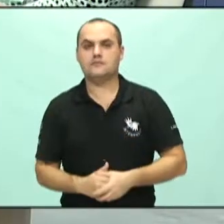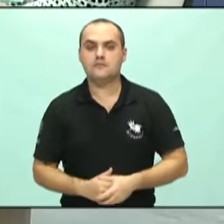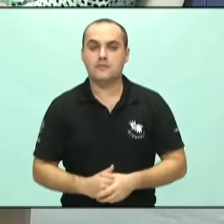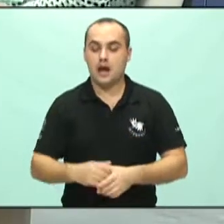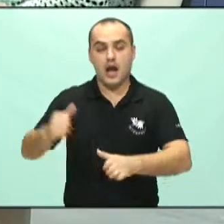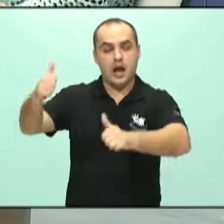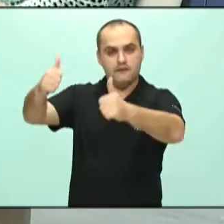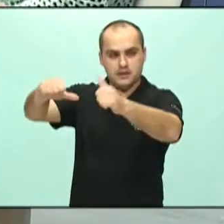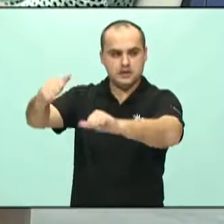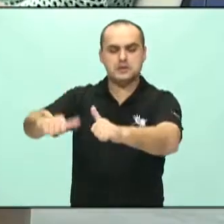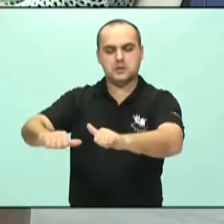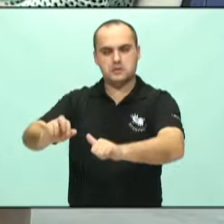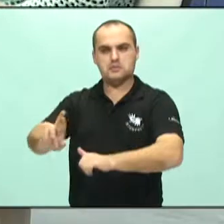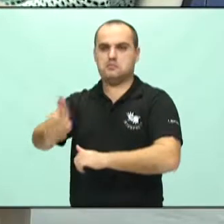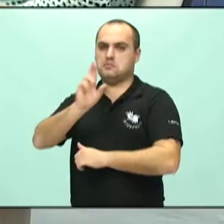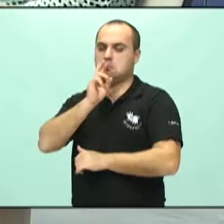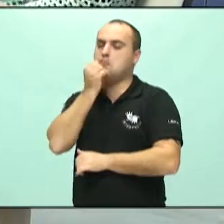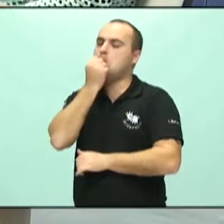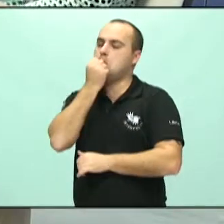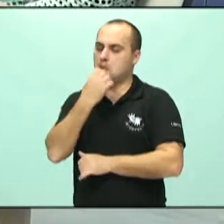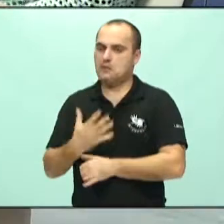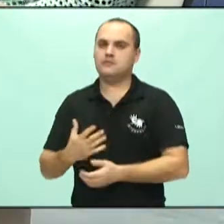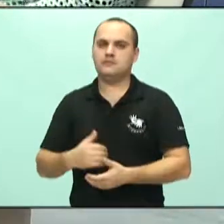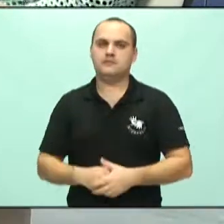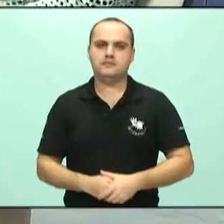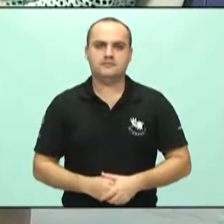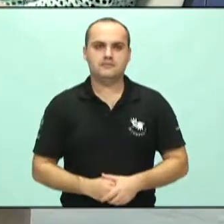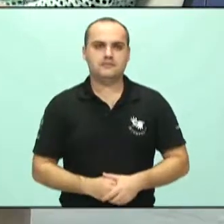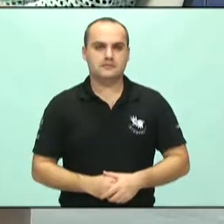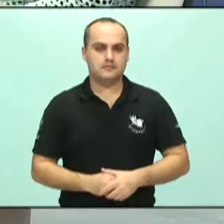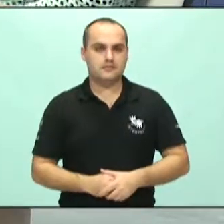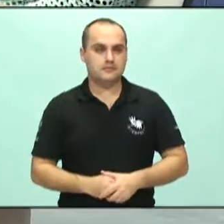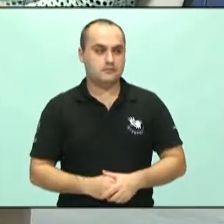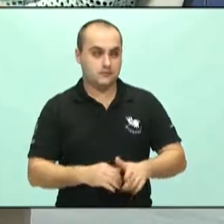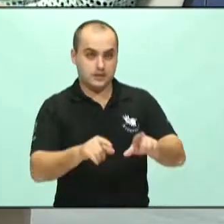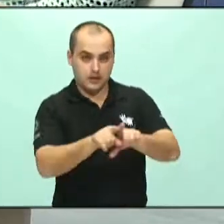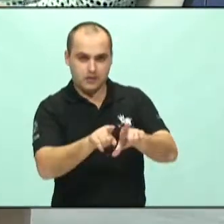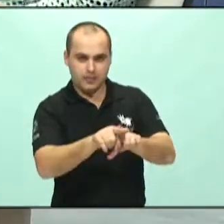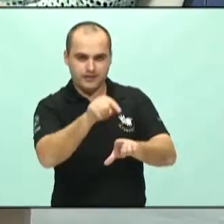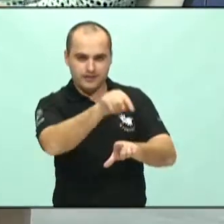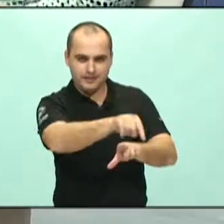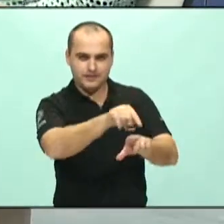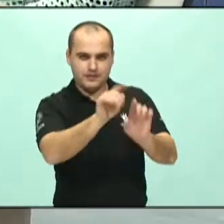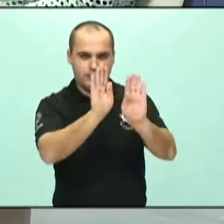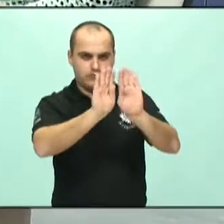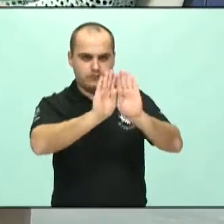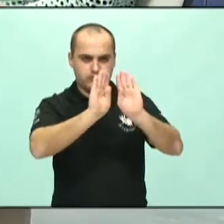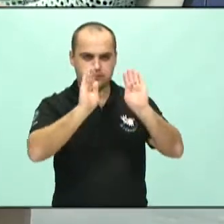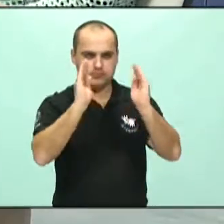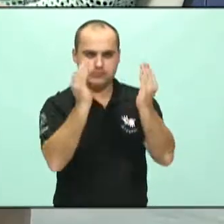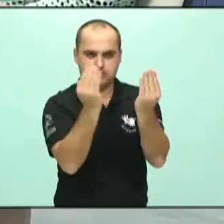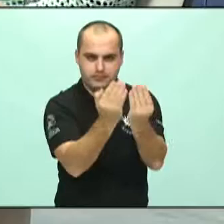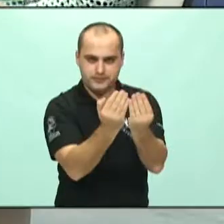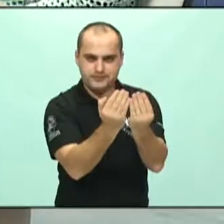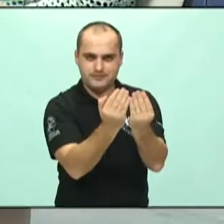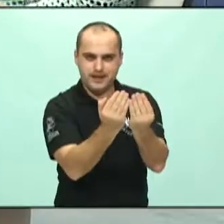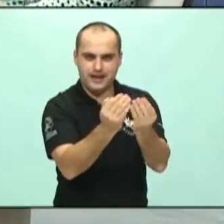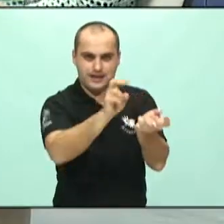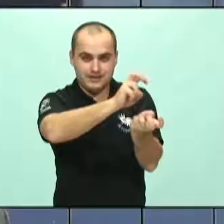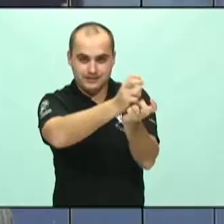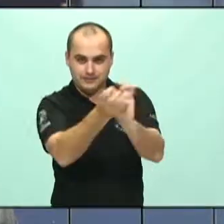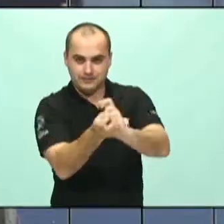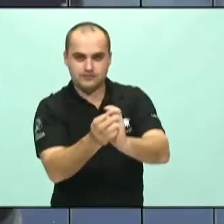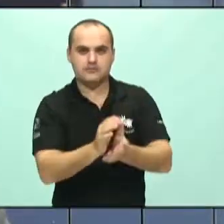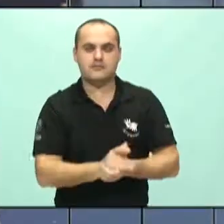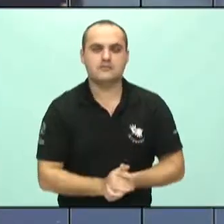avaliações foram bastante positivas. E colocando essa parte da roda de capoeira, que a gente colocou ali como se fosse uma sociedade, né,